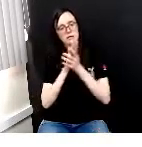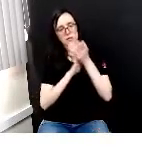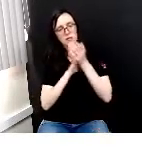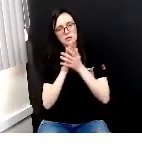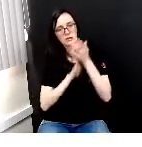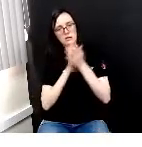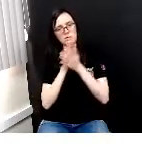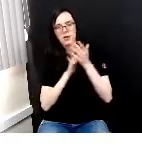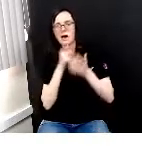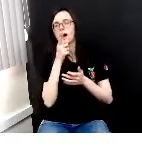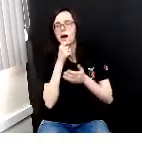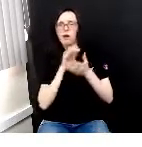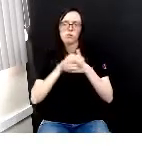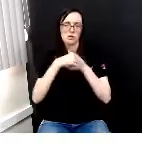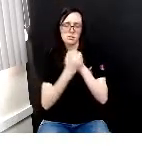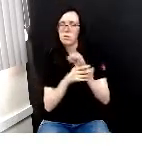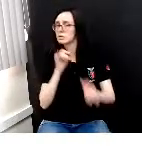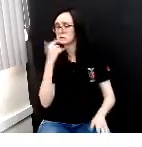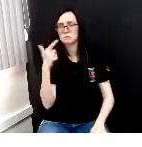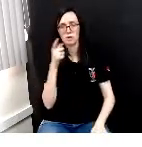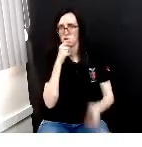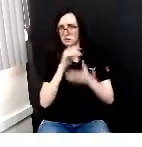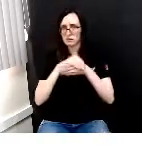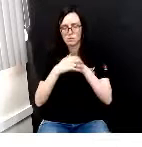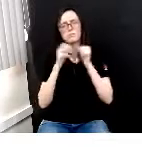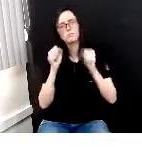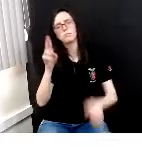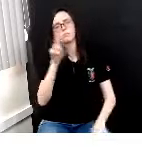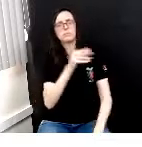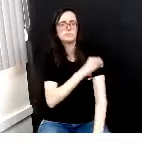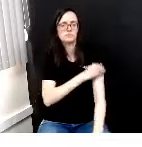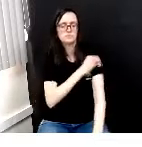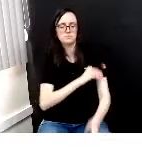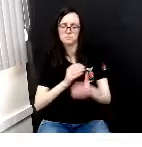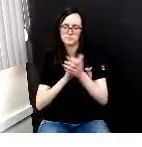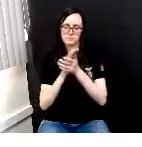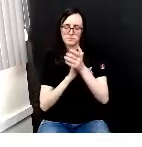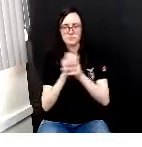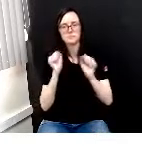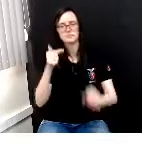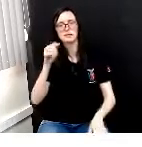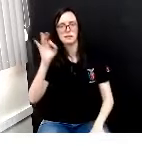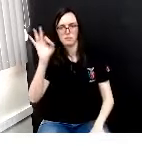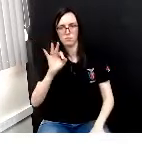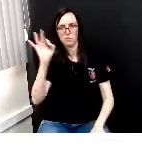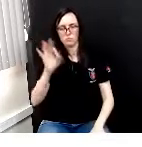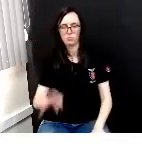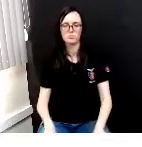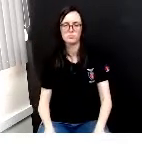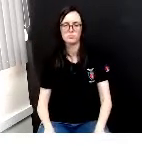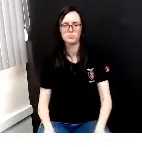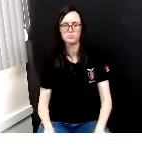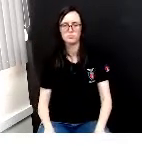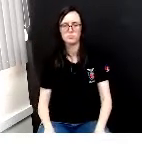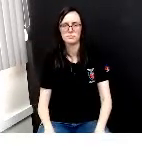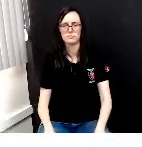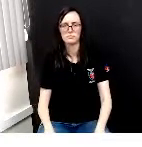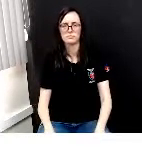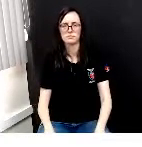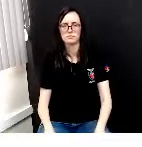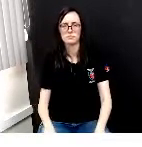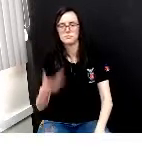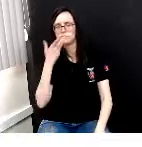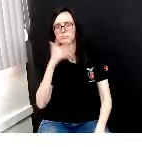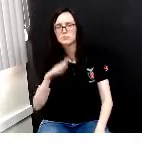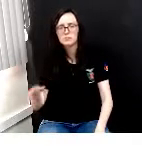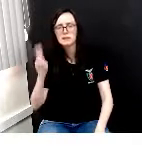água e sabão. Se não tiver água e sabão, eu posso usar o álcool gel 70%. Crianças tocam nos olhos,